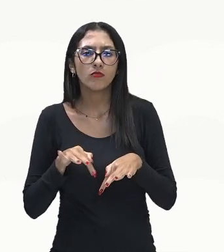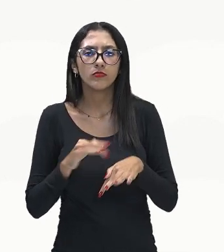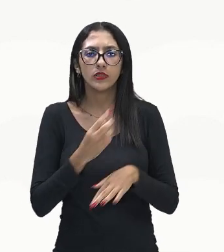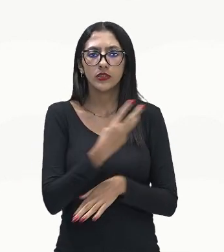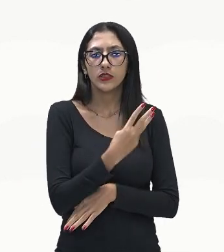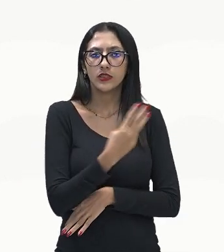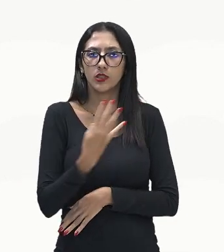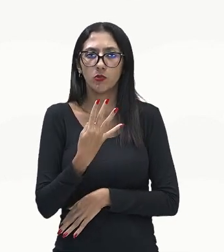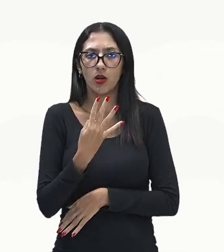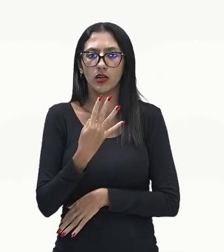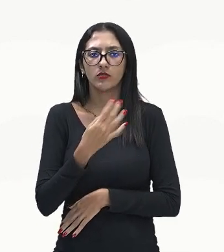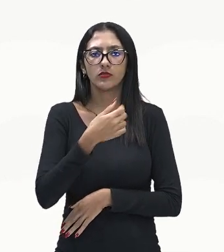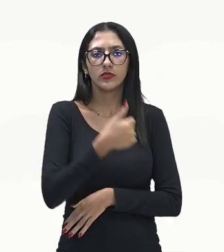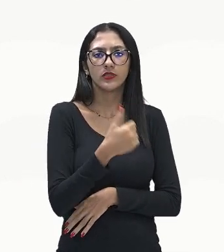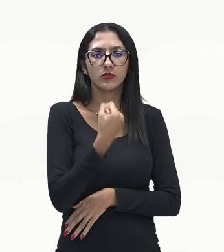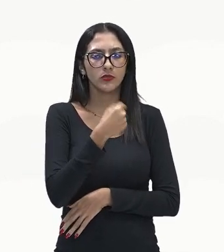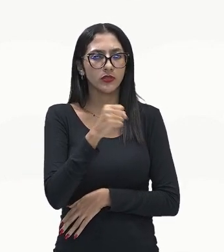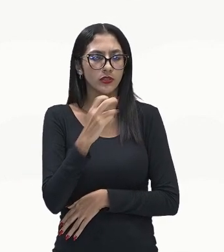R$